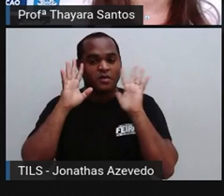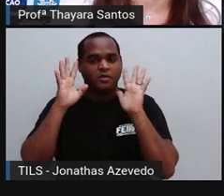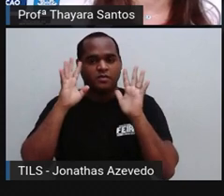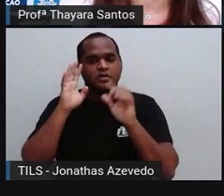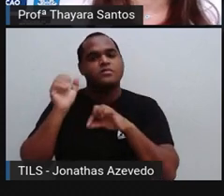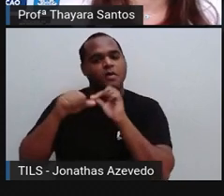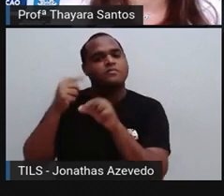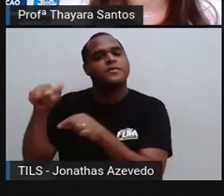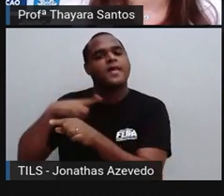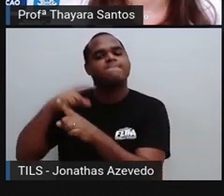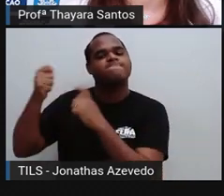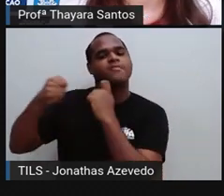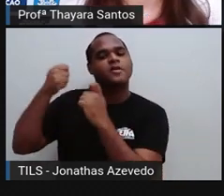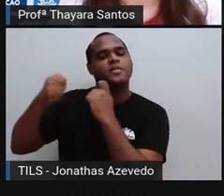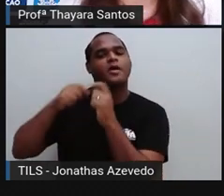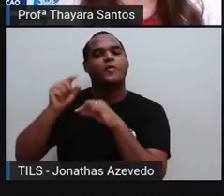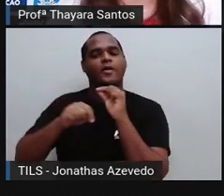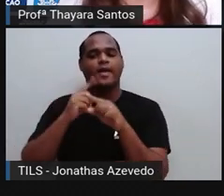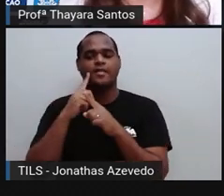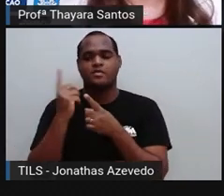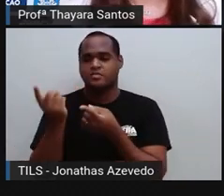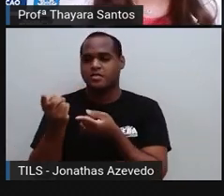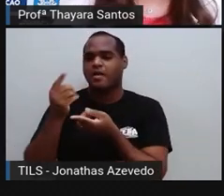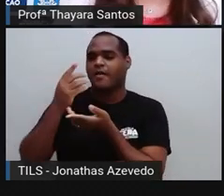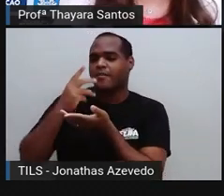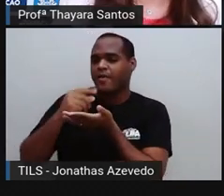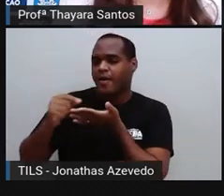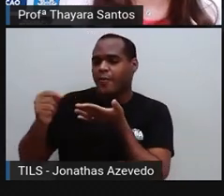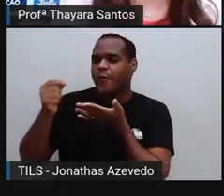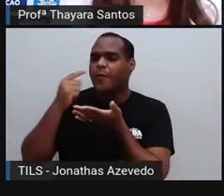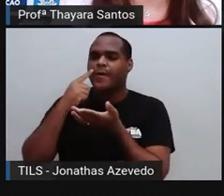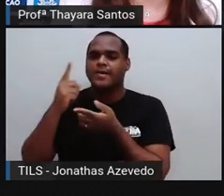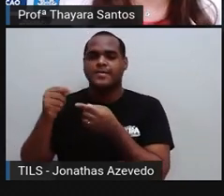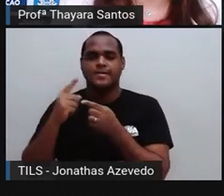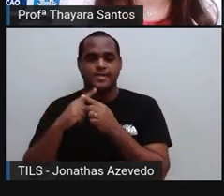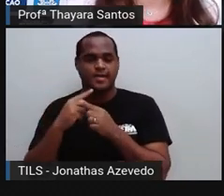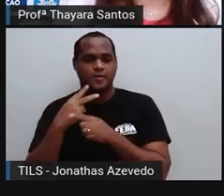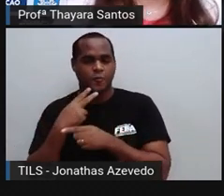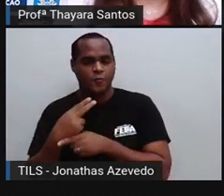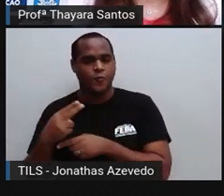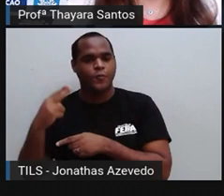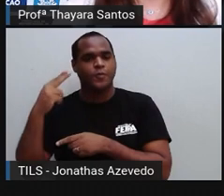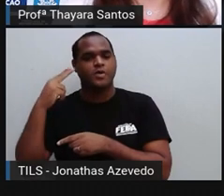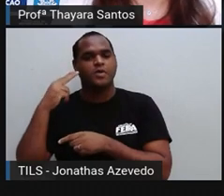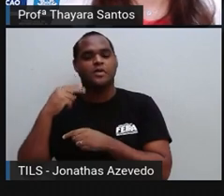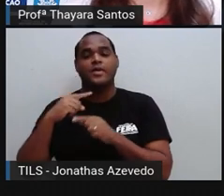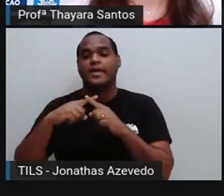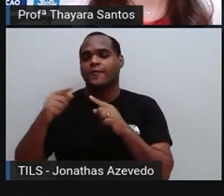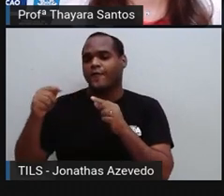drogas perturbadoras são a maconha, o êxtase e o LSD.